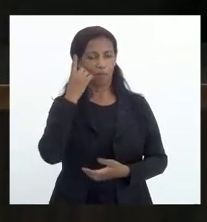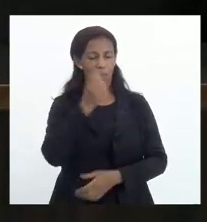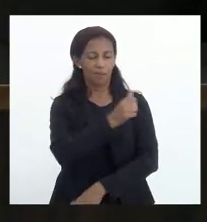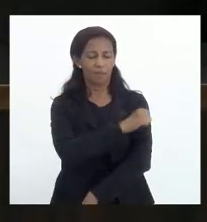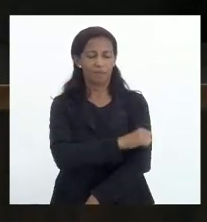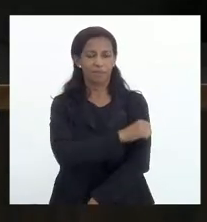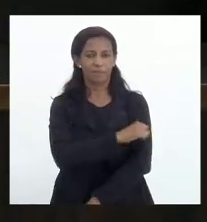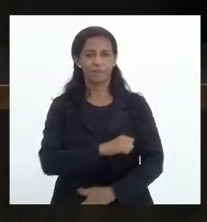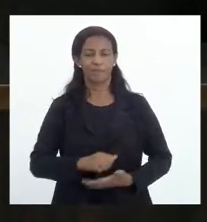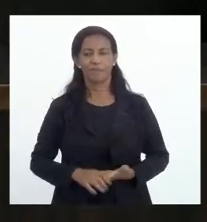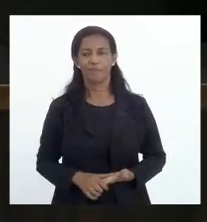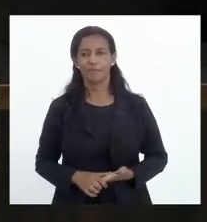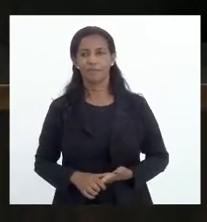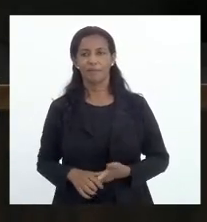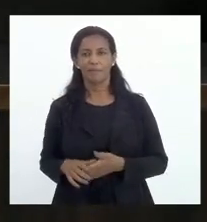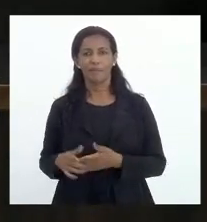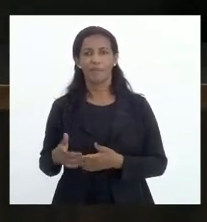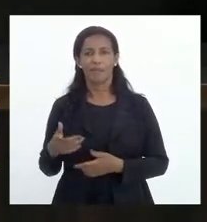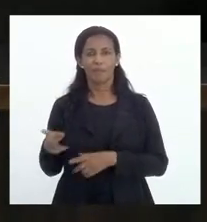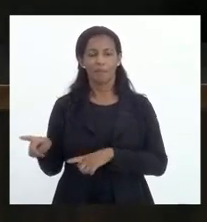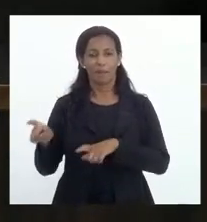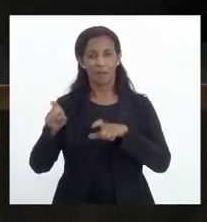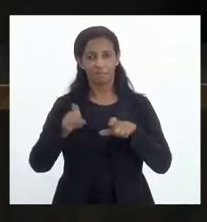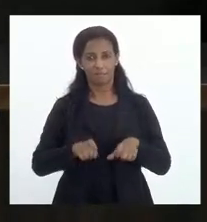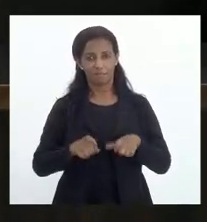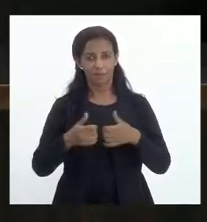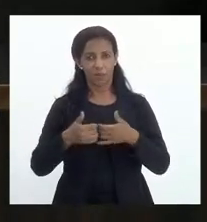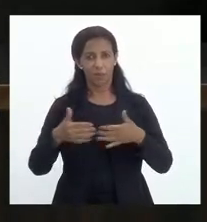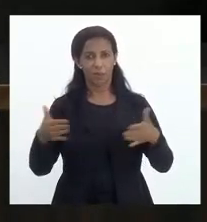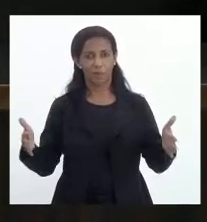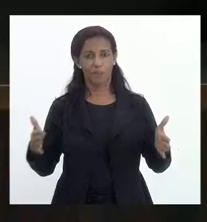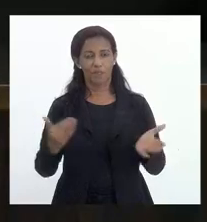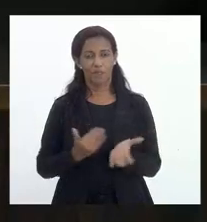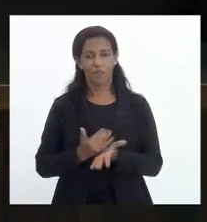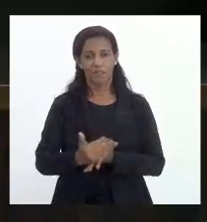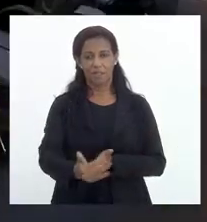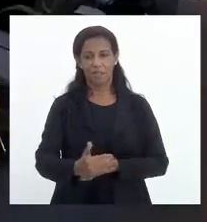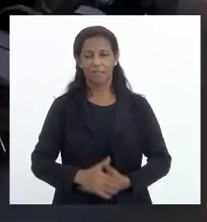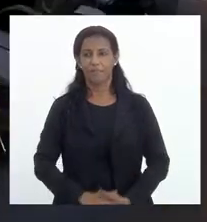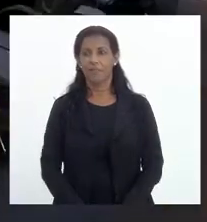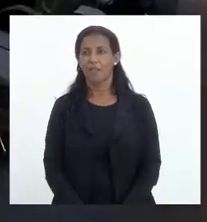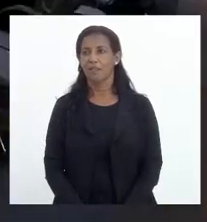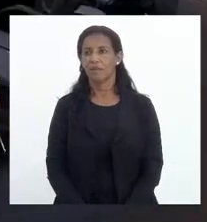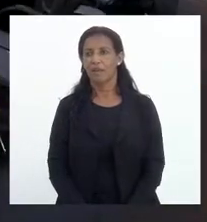enfermeira Rejane para fazer a abertura do expediente inicial.